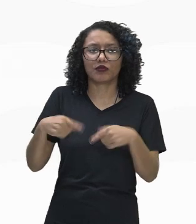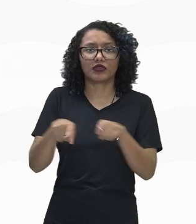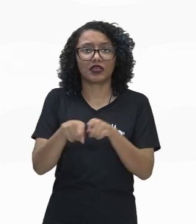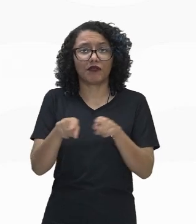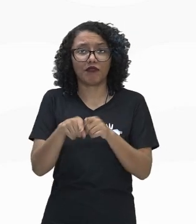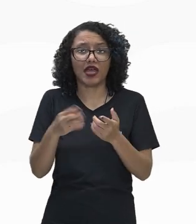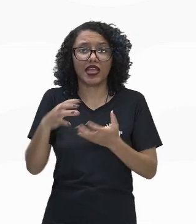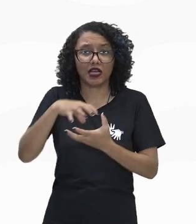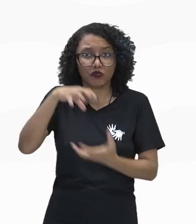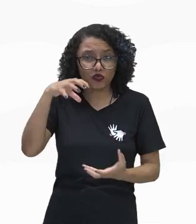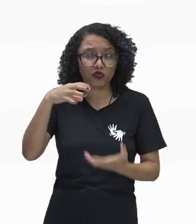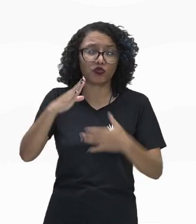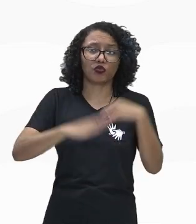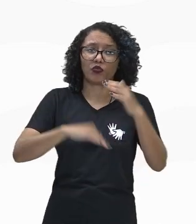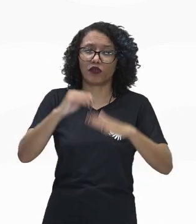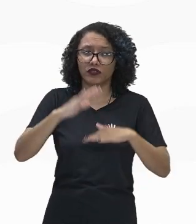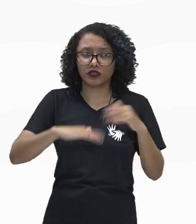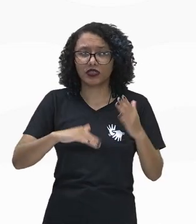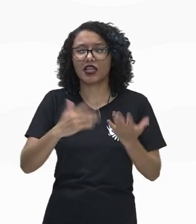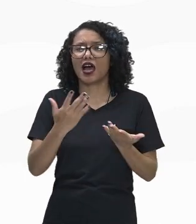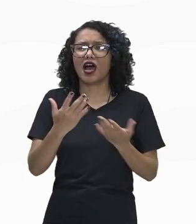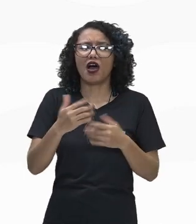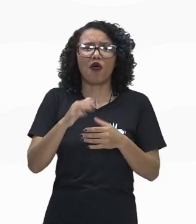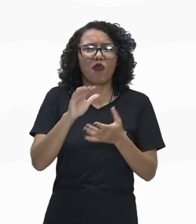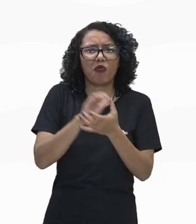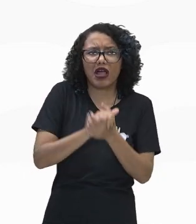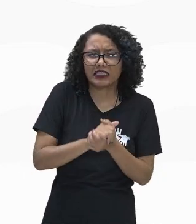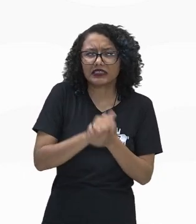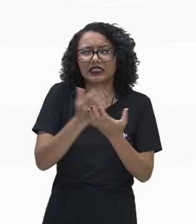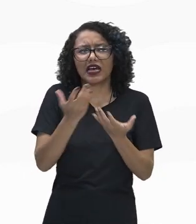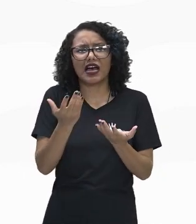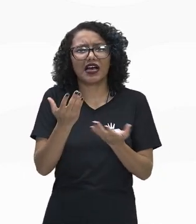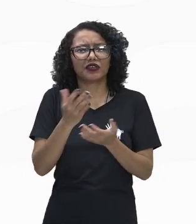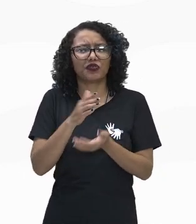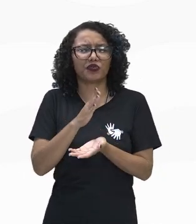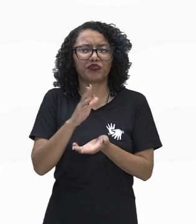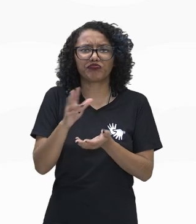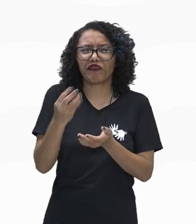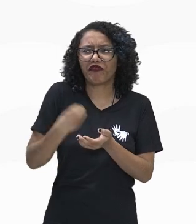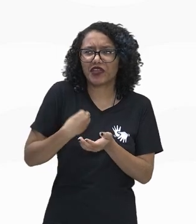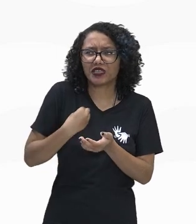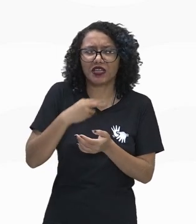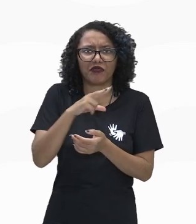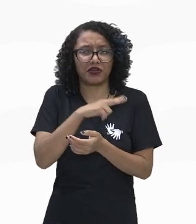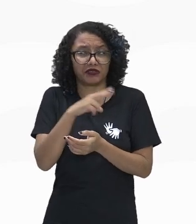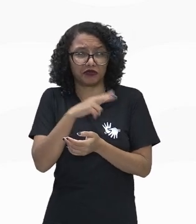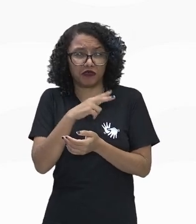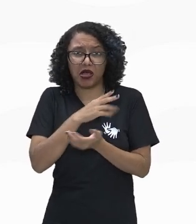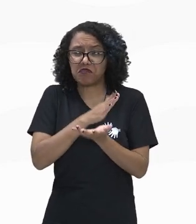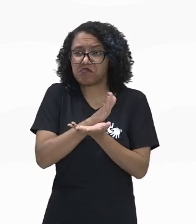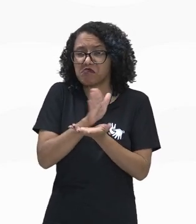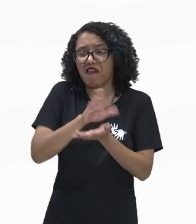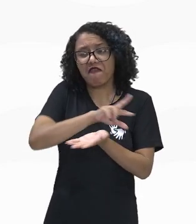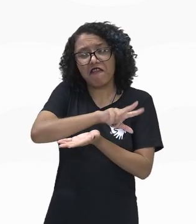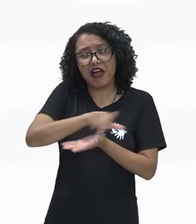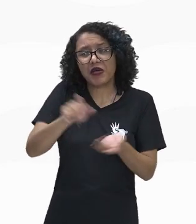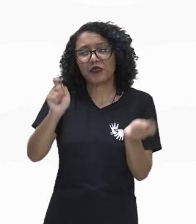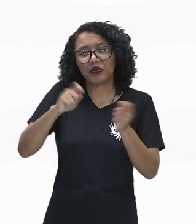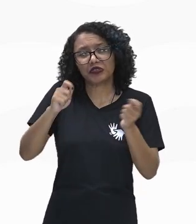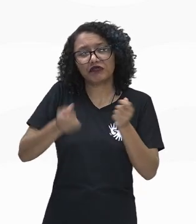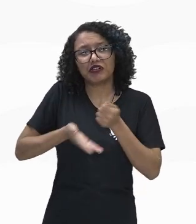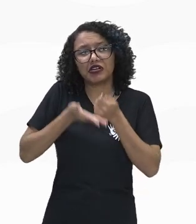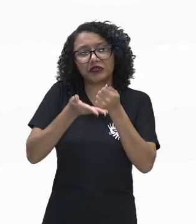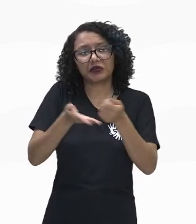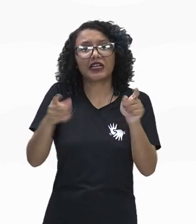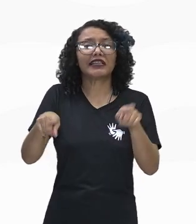na vida de vocês com as esposas, esposos, enfim, na vida pessoal também de vocês, certo? E talvez